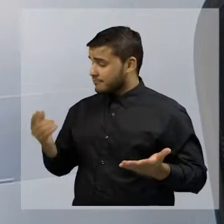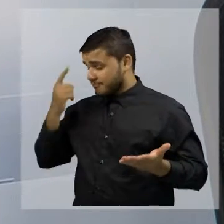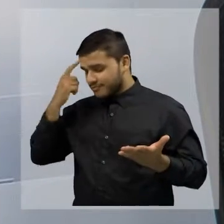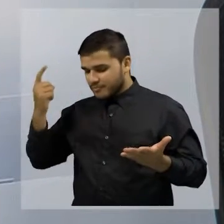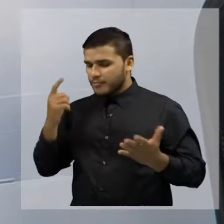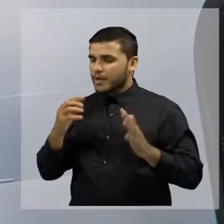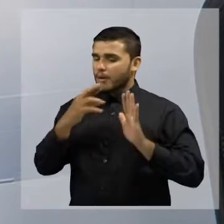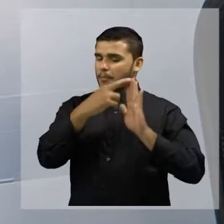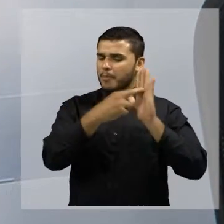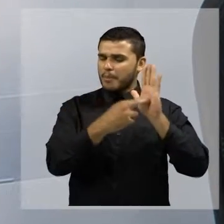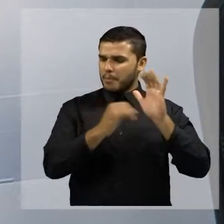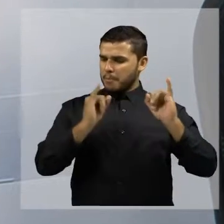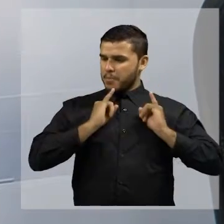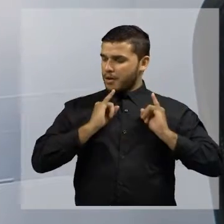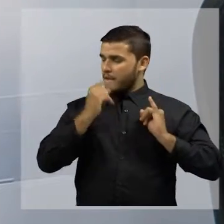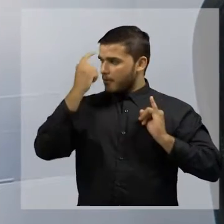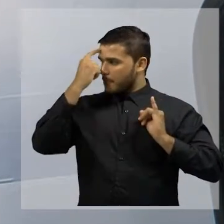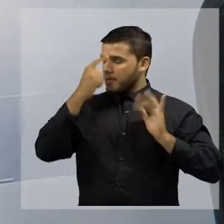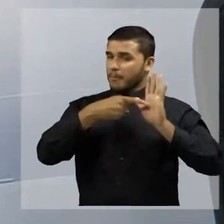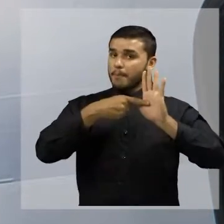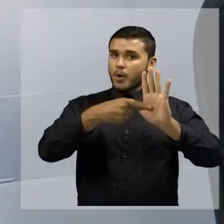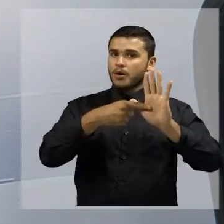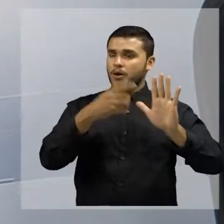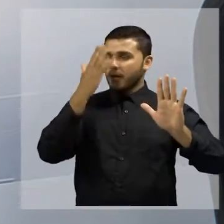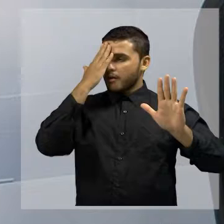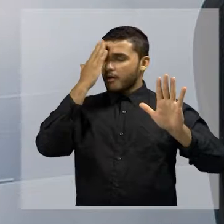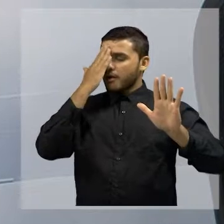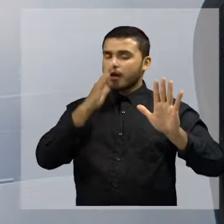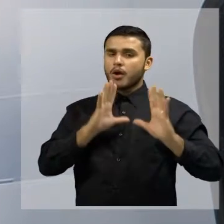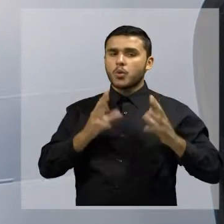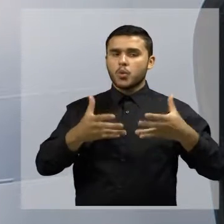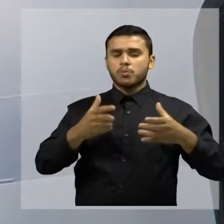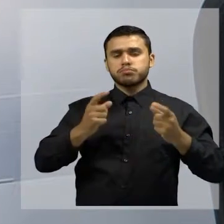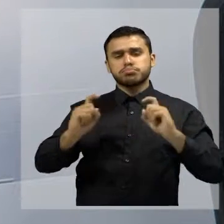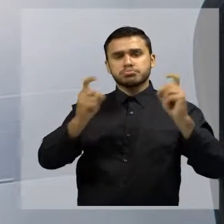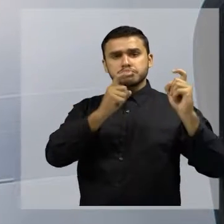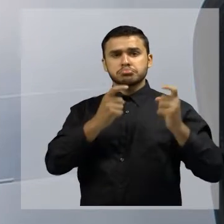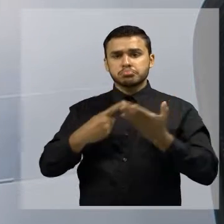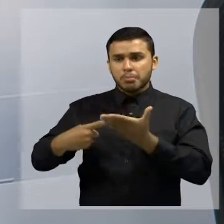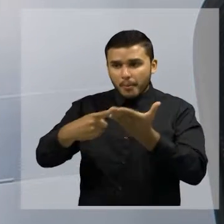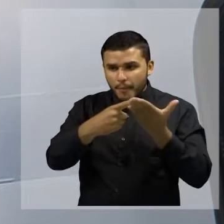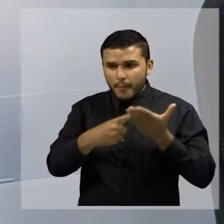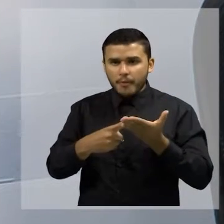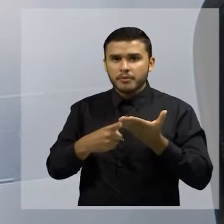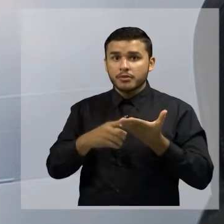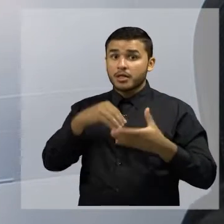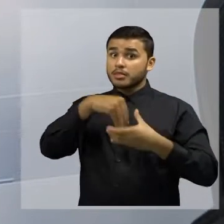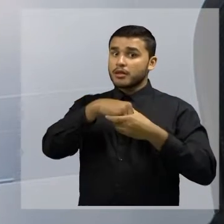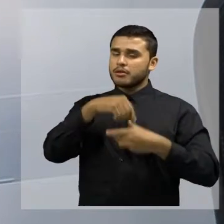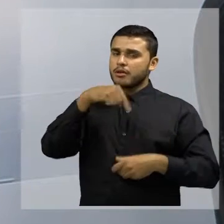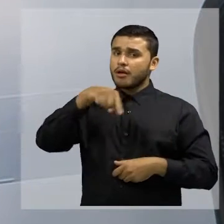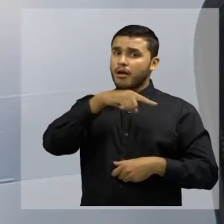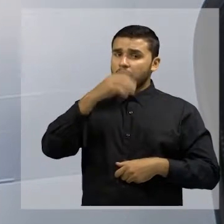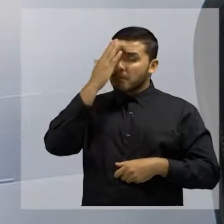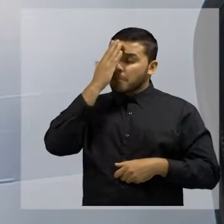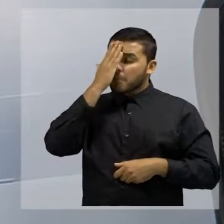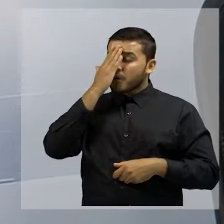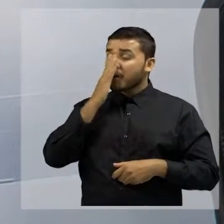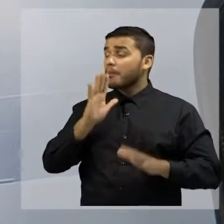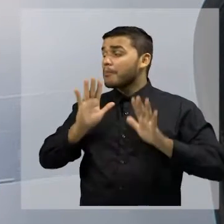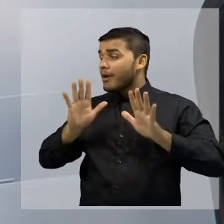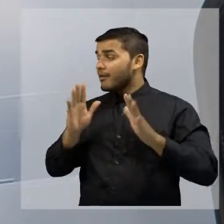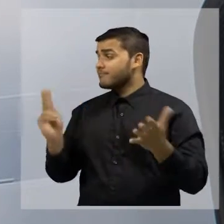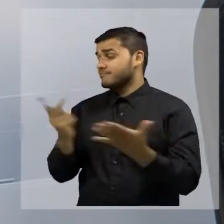previdenciária draconiana, passou a avisar internamente. Agora, lógico, me parece-me